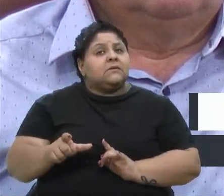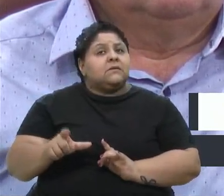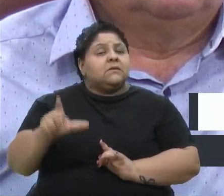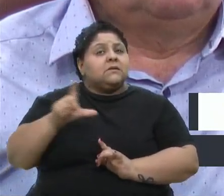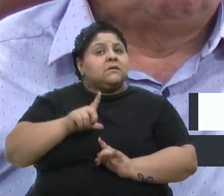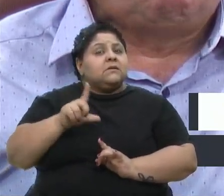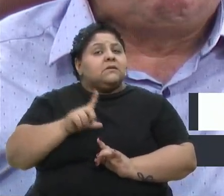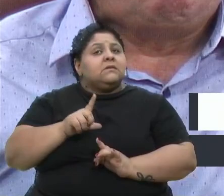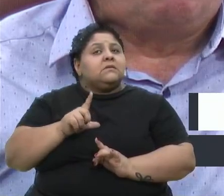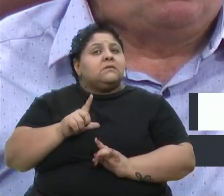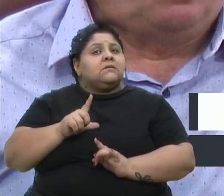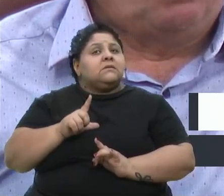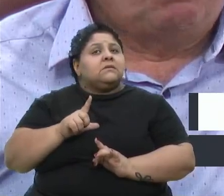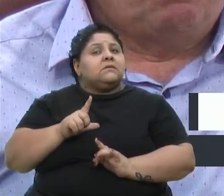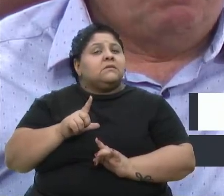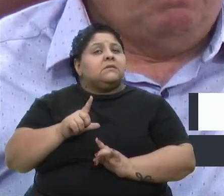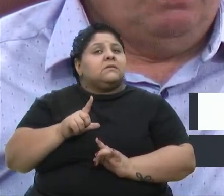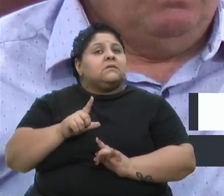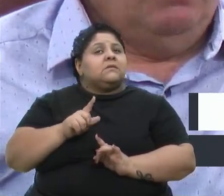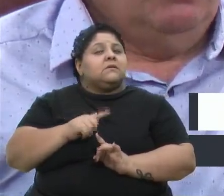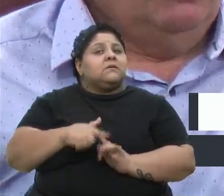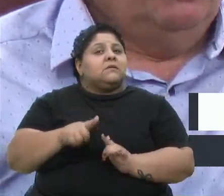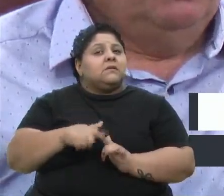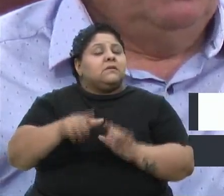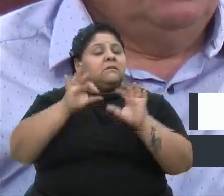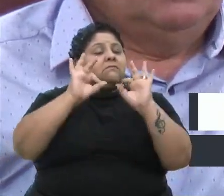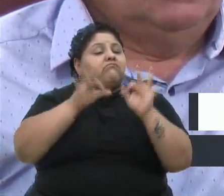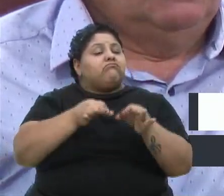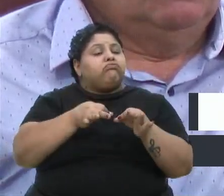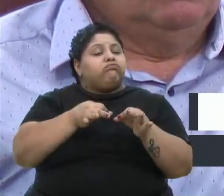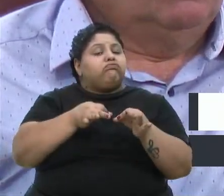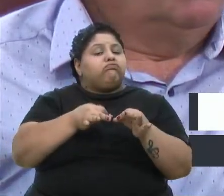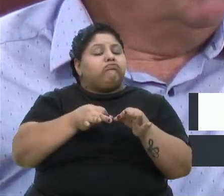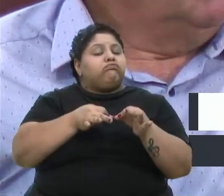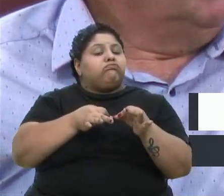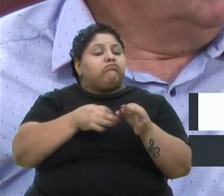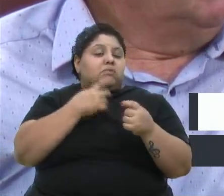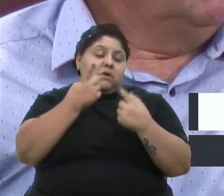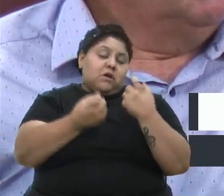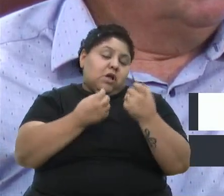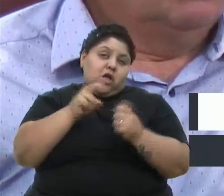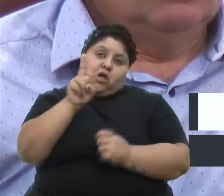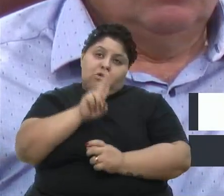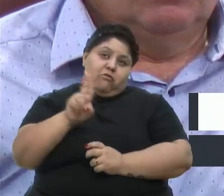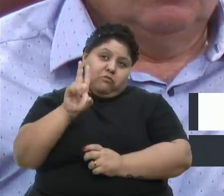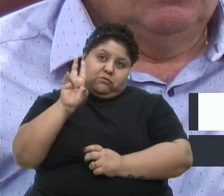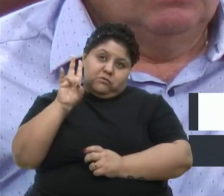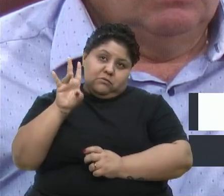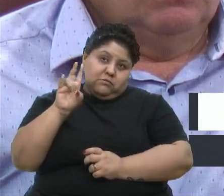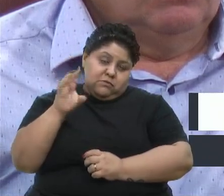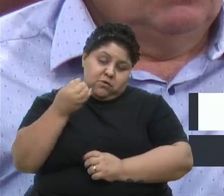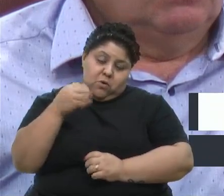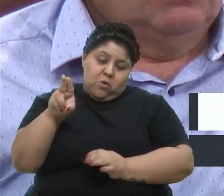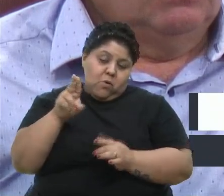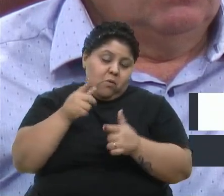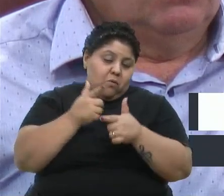situação complexa, por ser daqui a pouco algum usuário de entorpecente ou